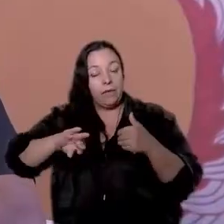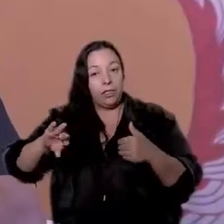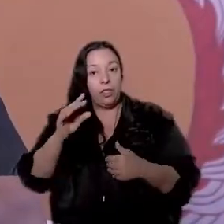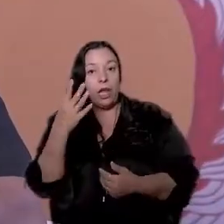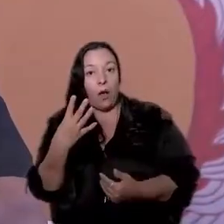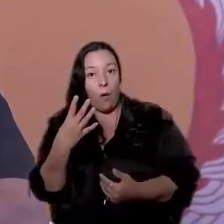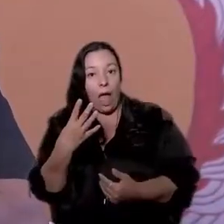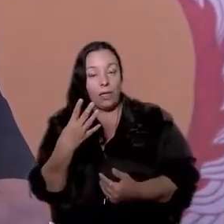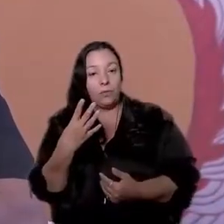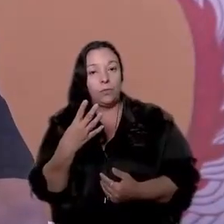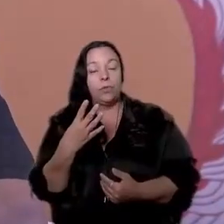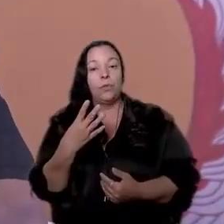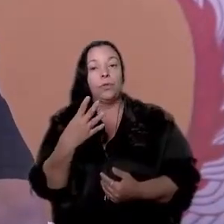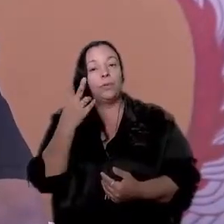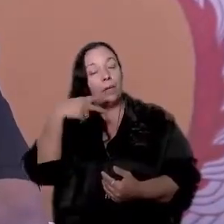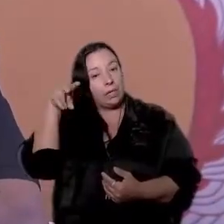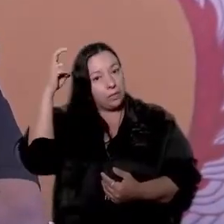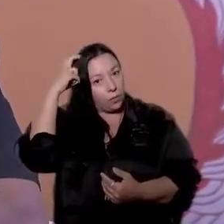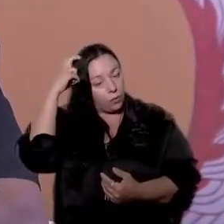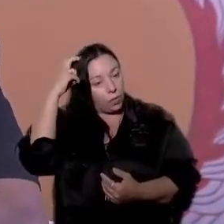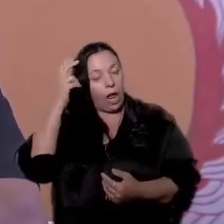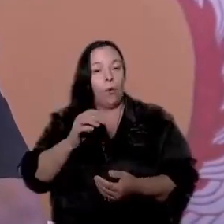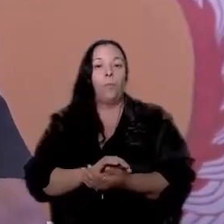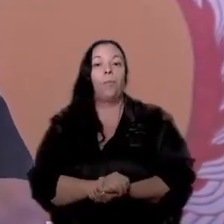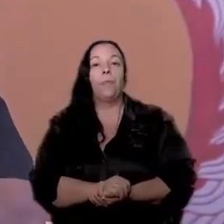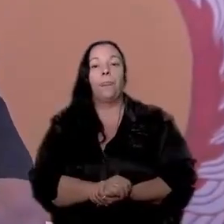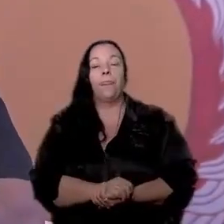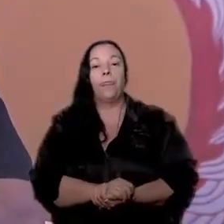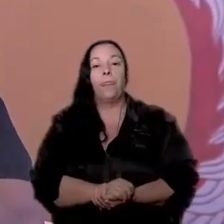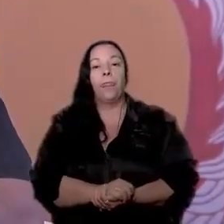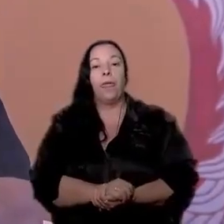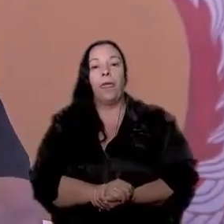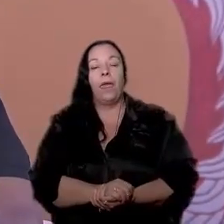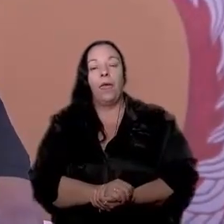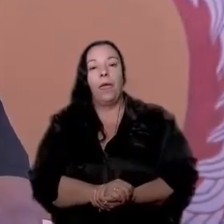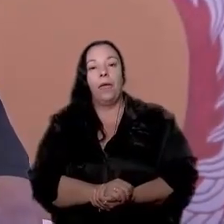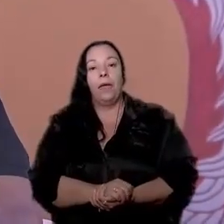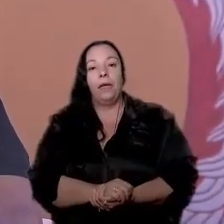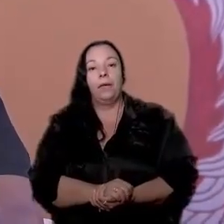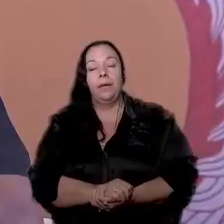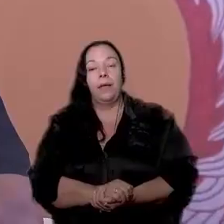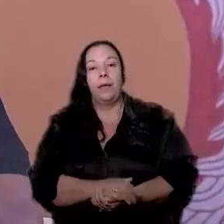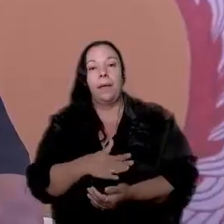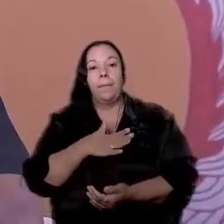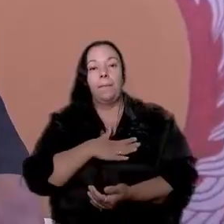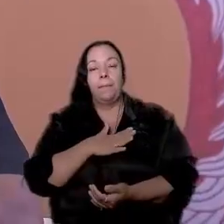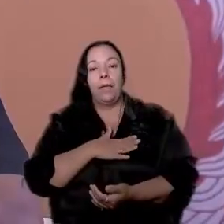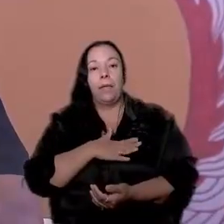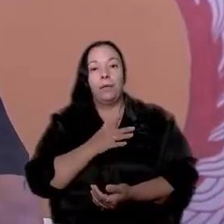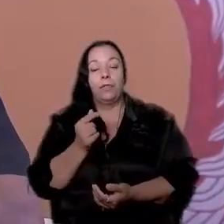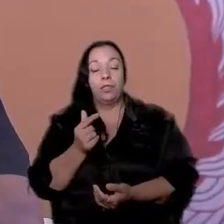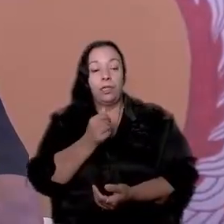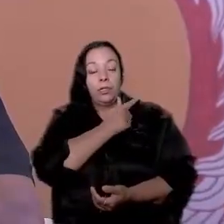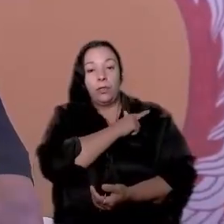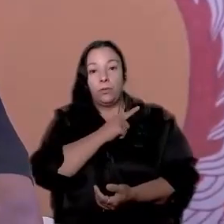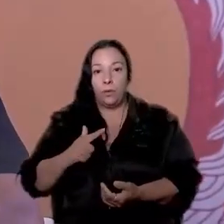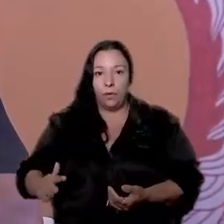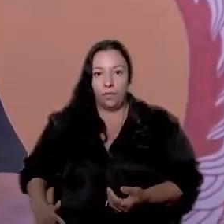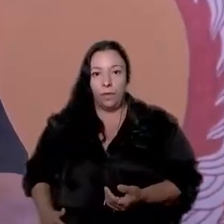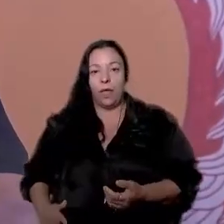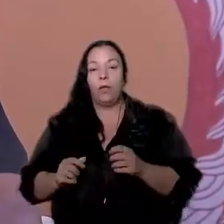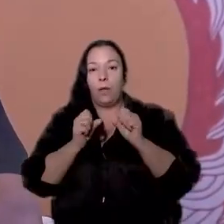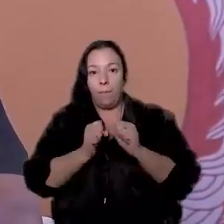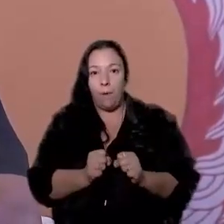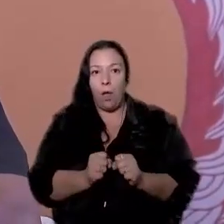pode investir numa ação cultural. Aí ele perguntou, mas mesmo não sendo o meu dinheiro, sendo do governo, eu ainda posso colocar